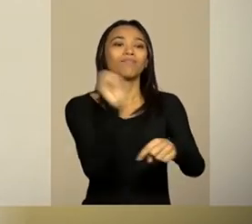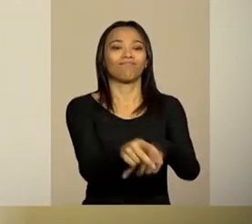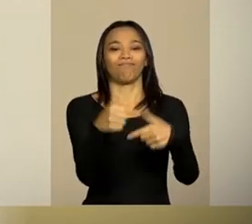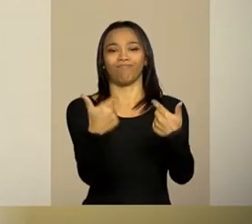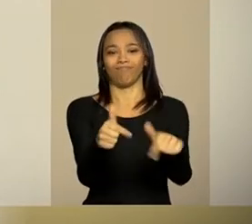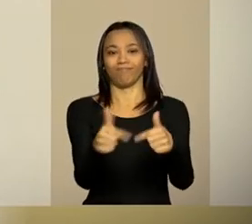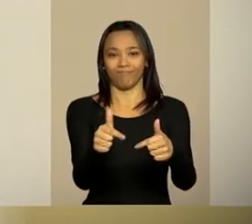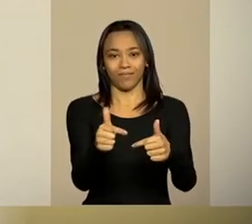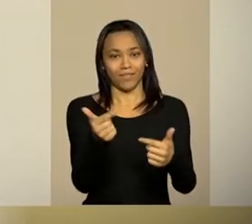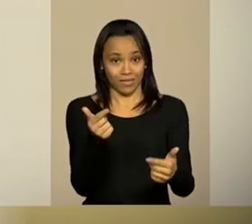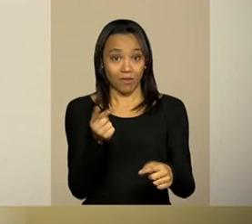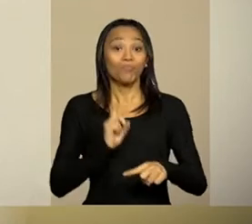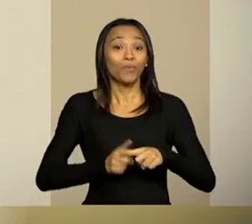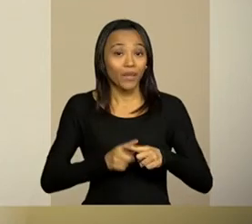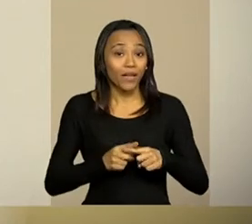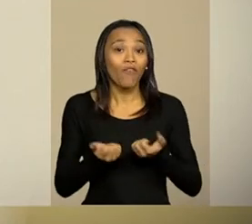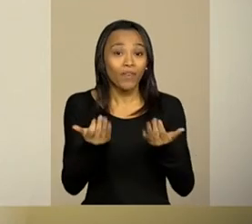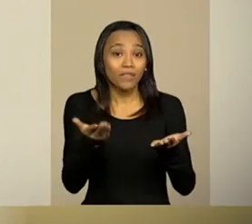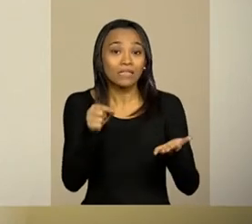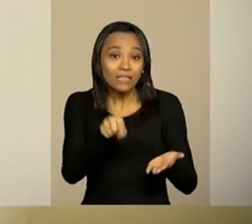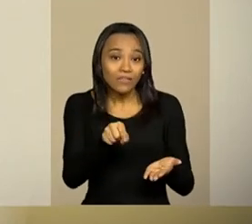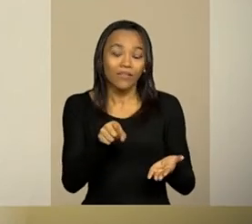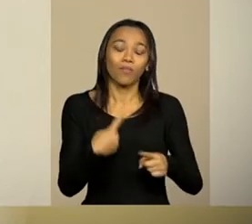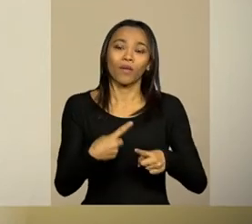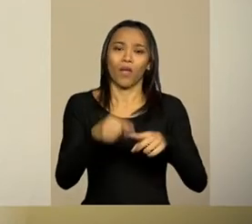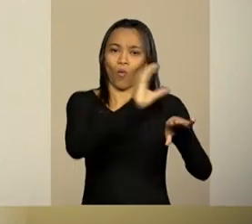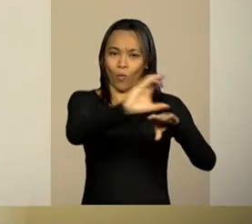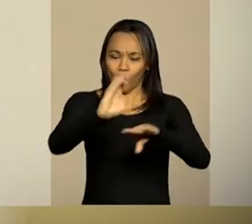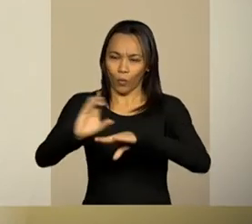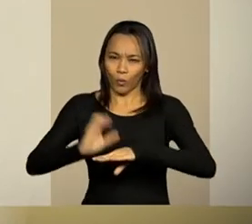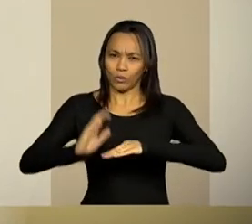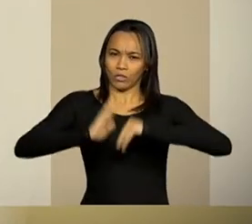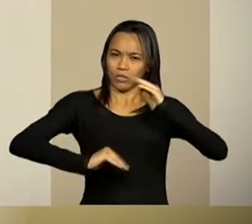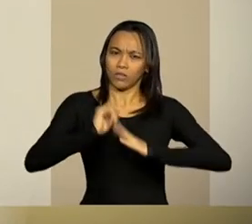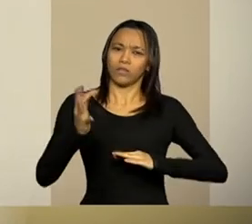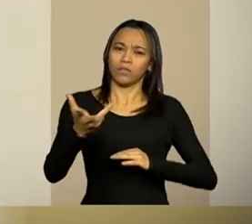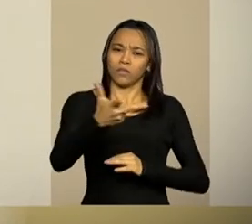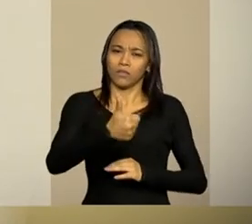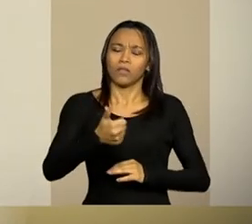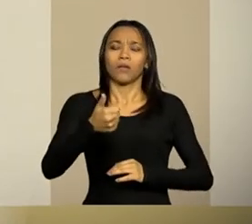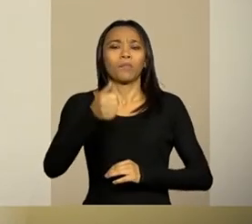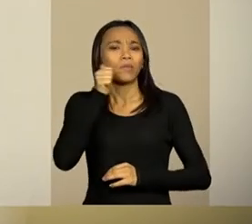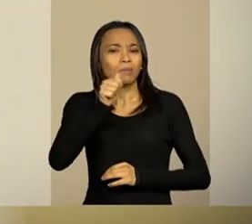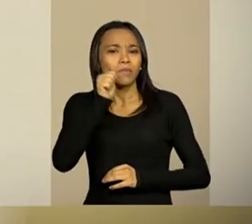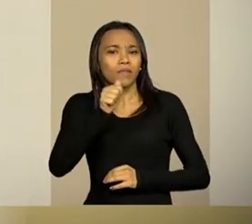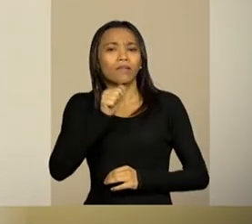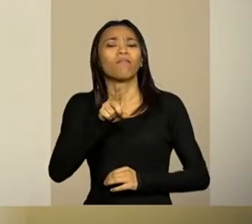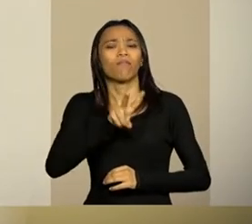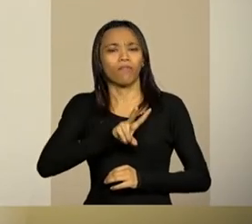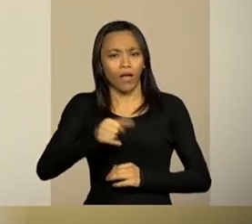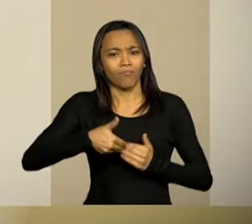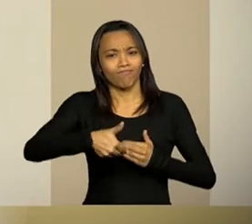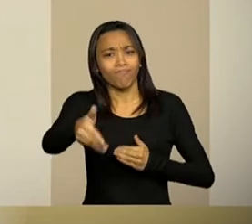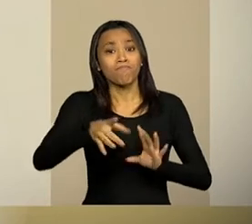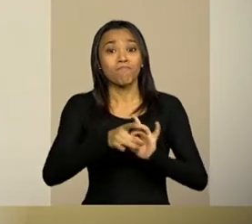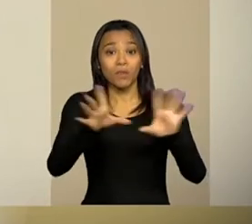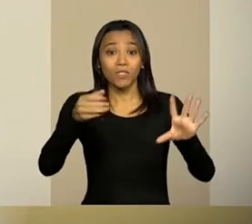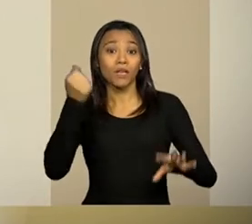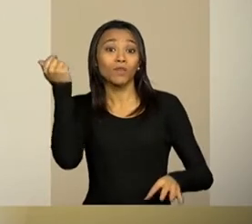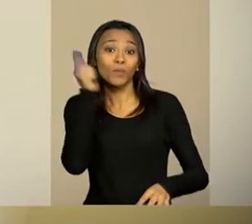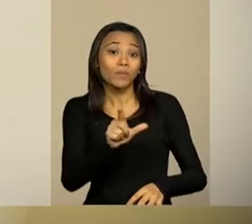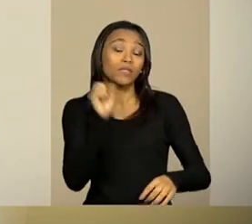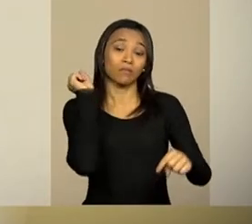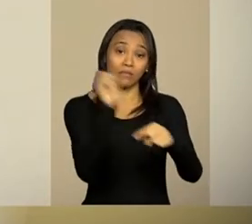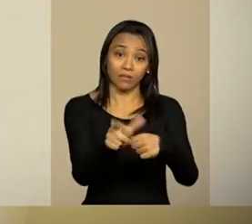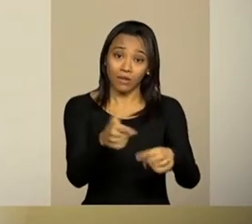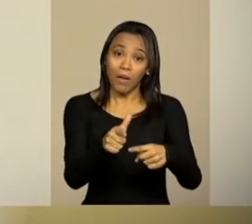de trabalho sabe porque Luciano porque cursos de qualificação profissional para as mulheres vão permitir que elas arranjam